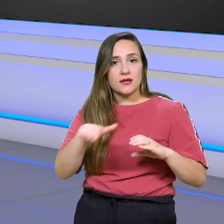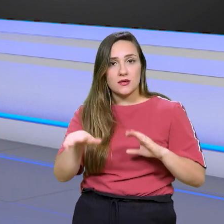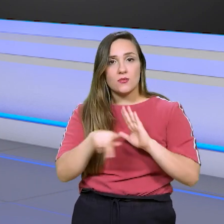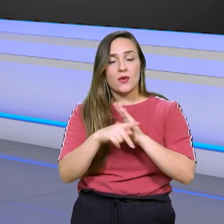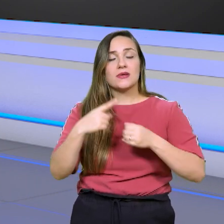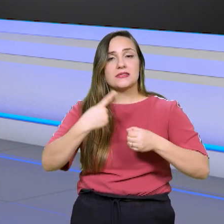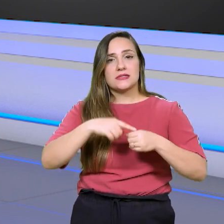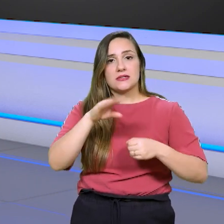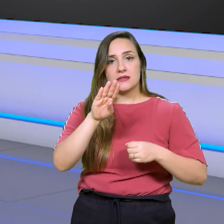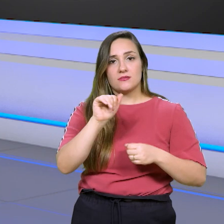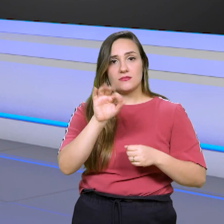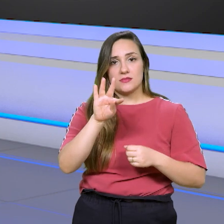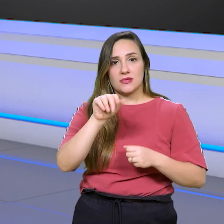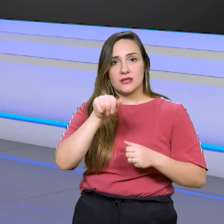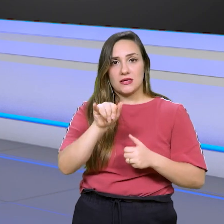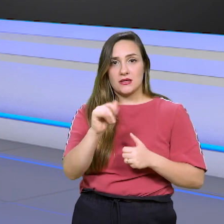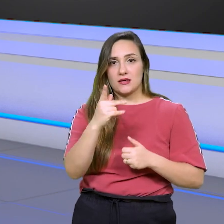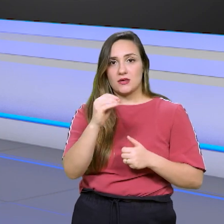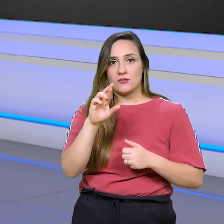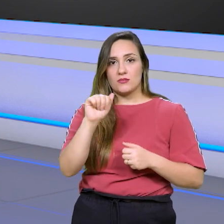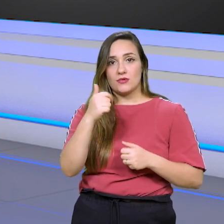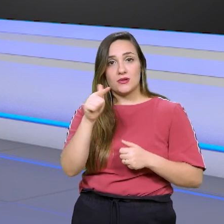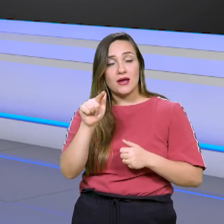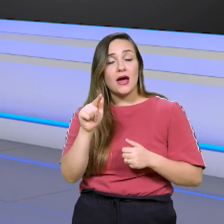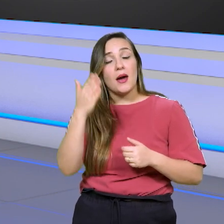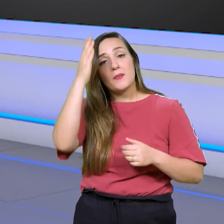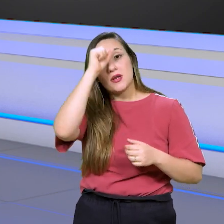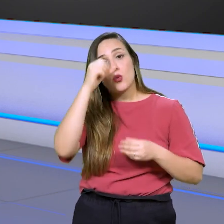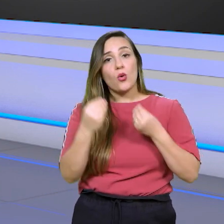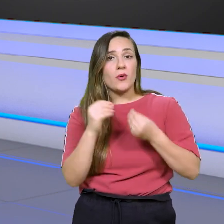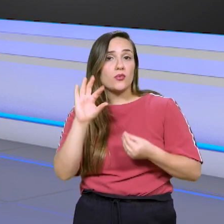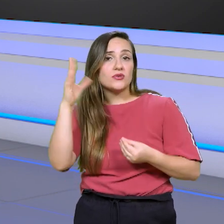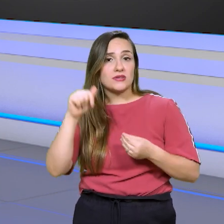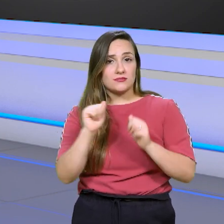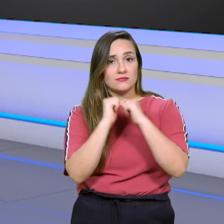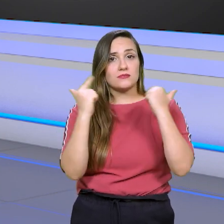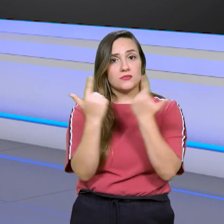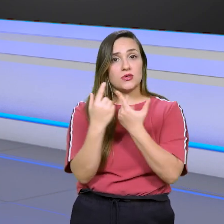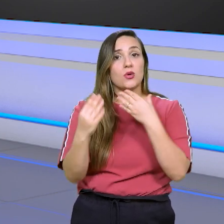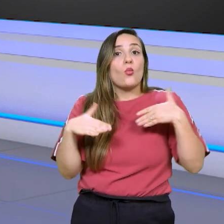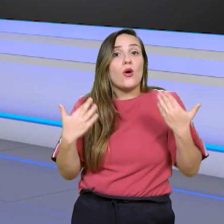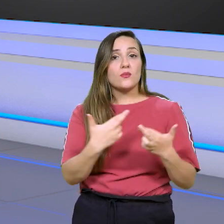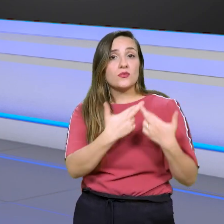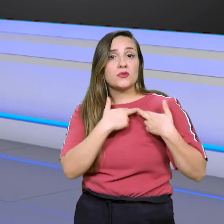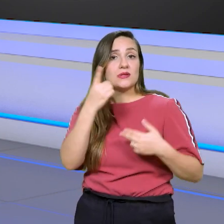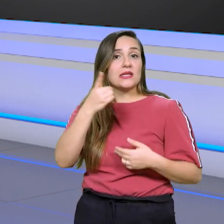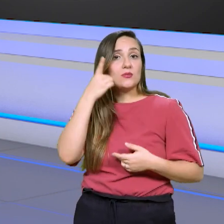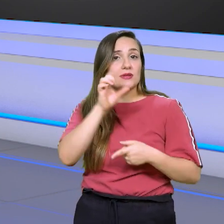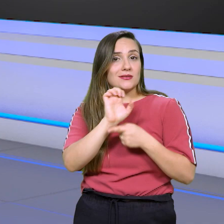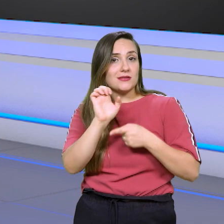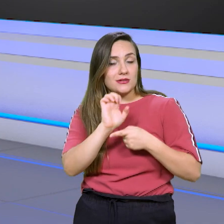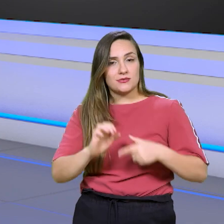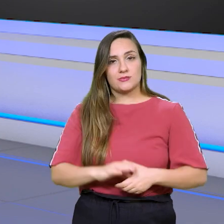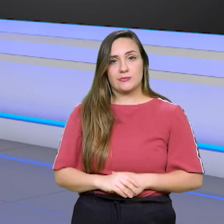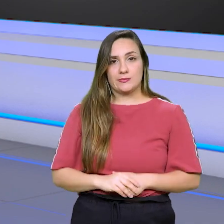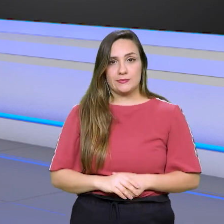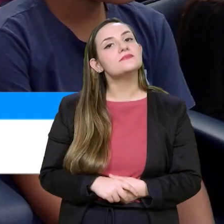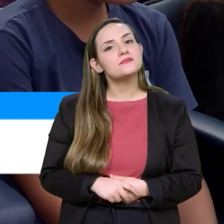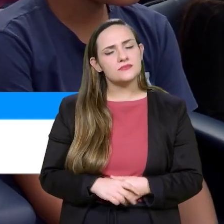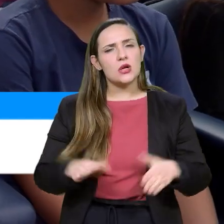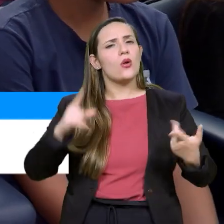da cidade de Baitaporã. Os alunos aprenderam sobre o funcionamento da Casa de Leis e a função de um deputado